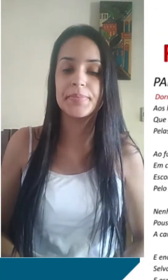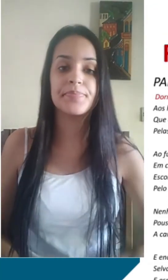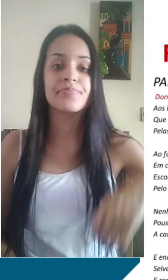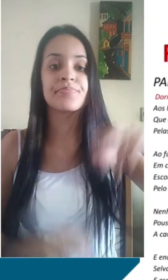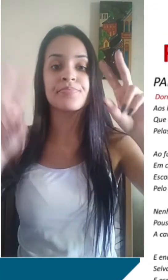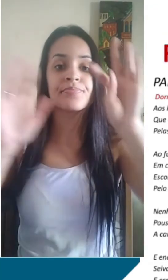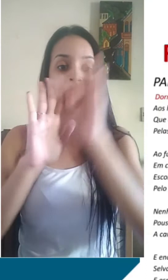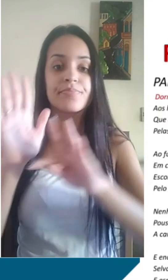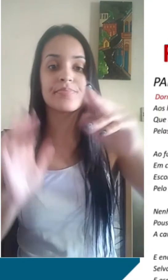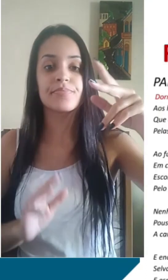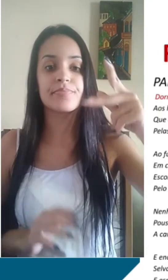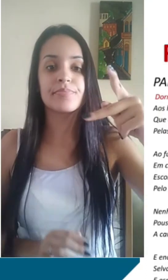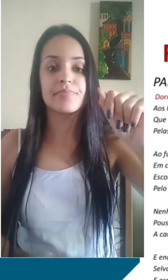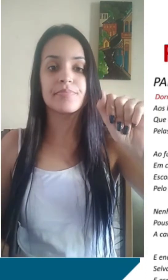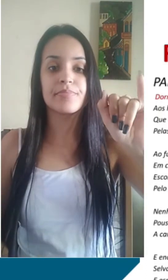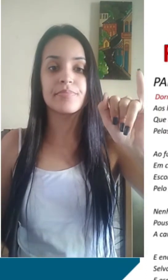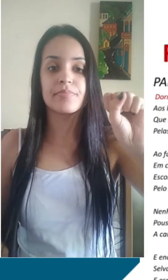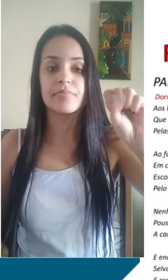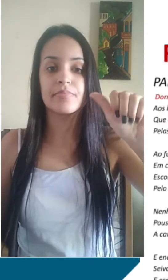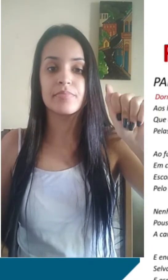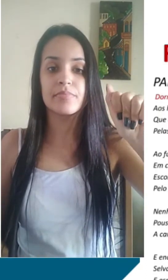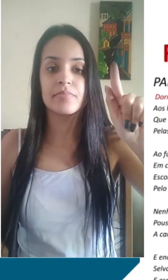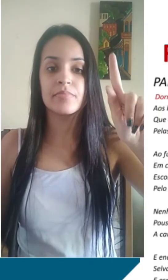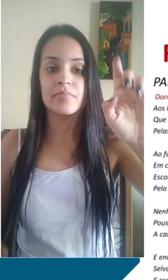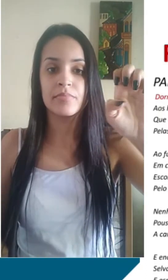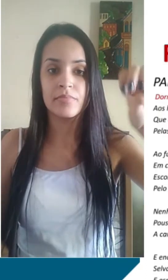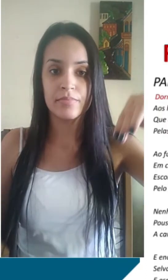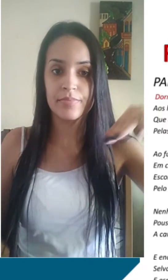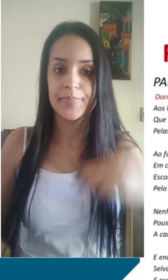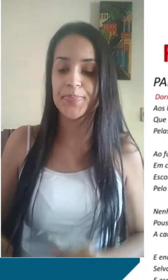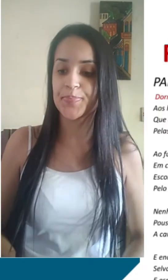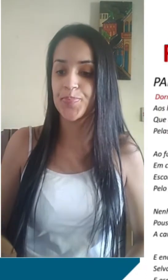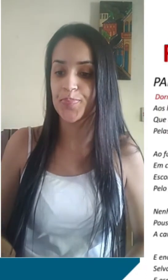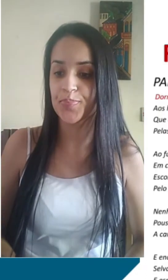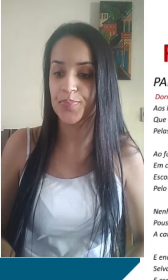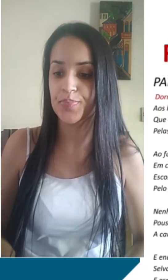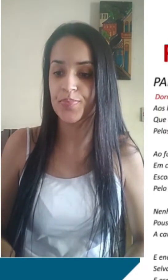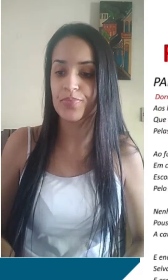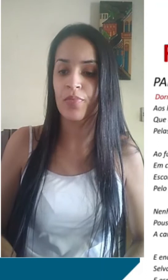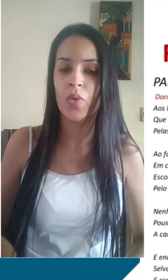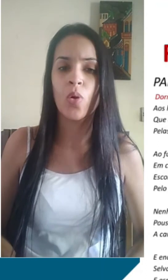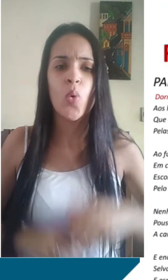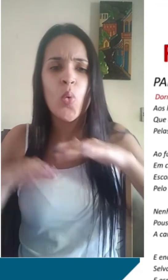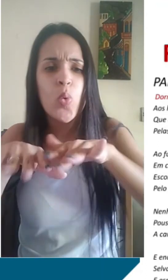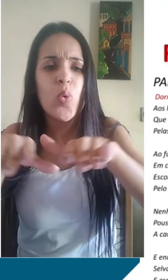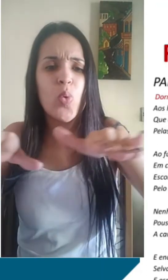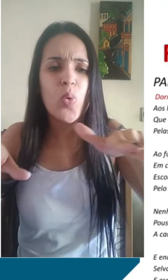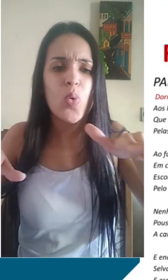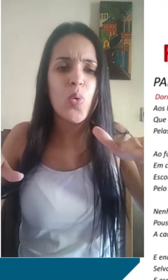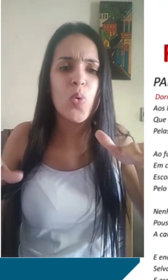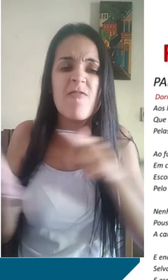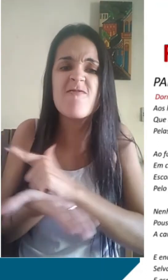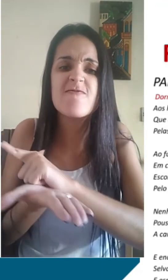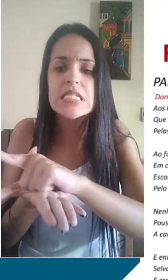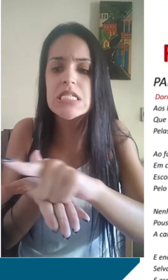extrato que evapora a verdura e que deleita o olfato. Pelas alas sem fim das árvores